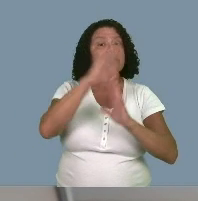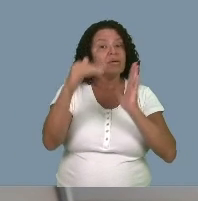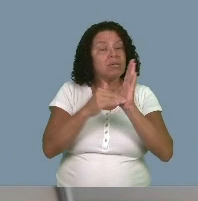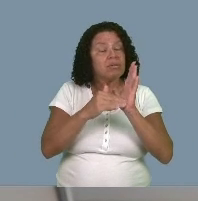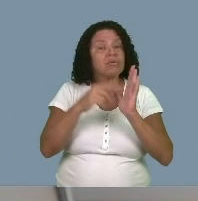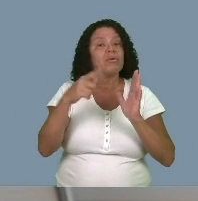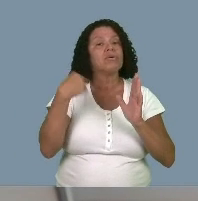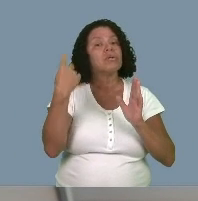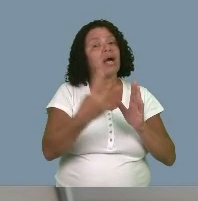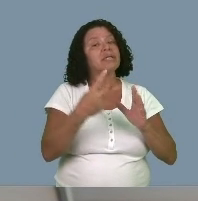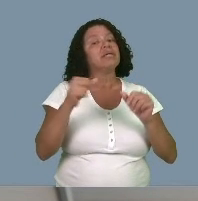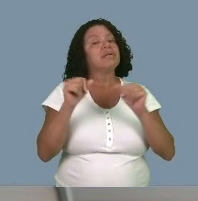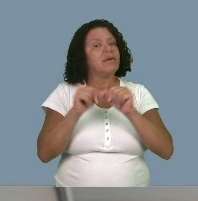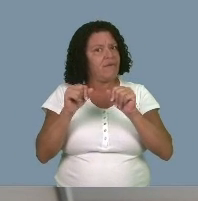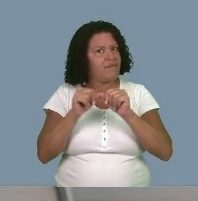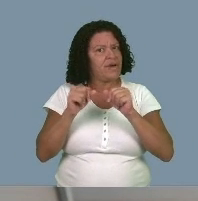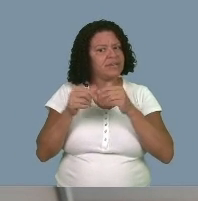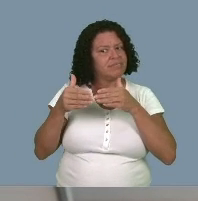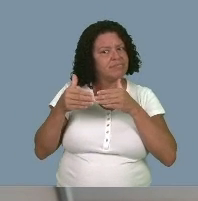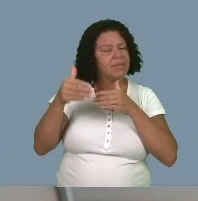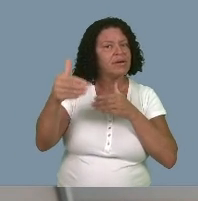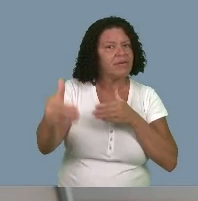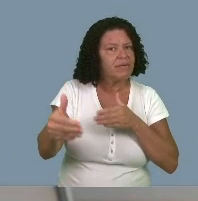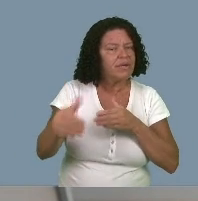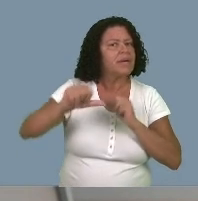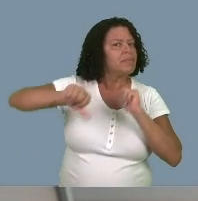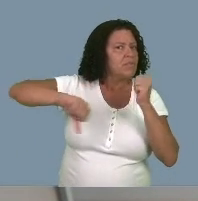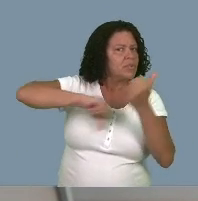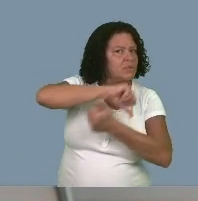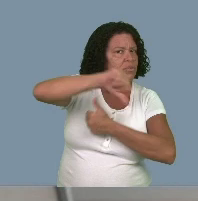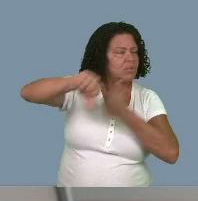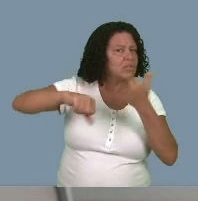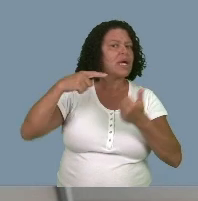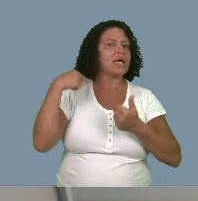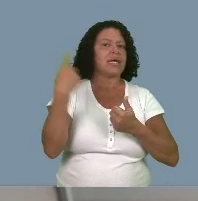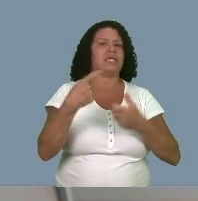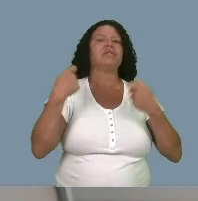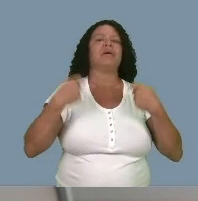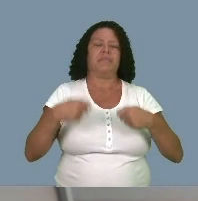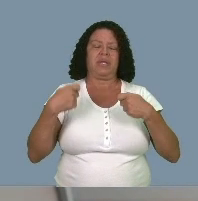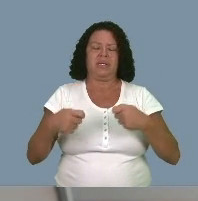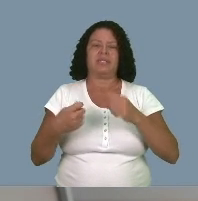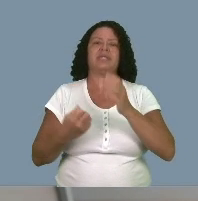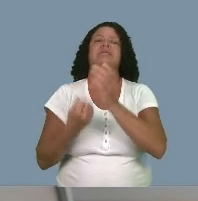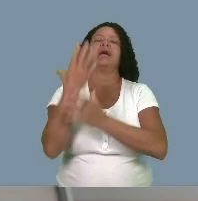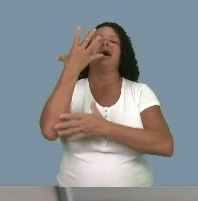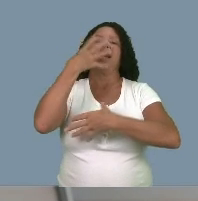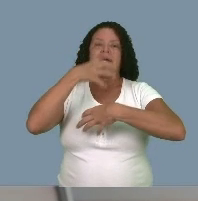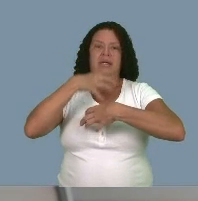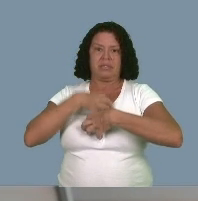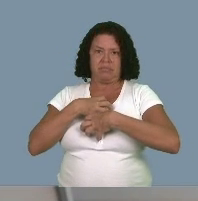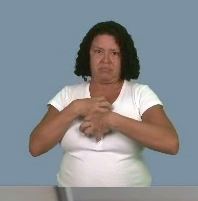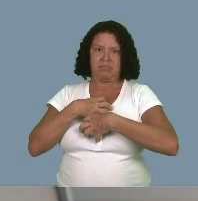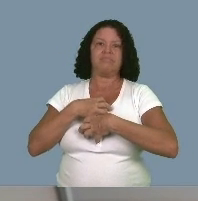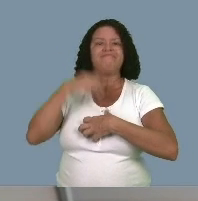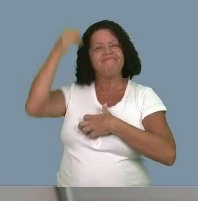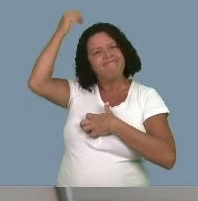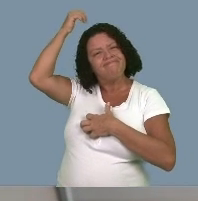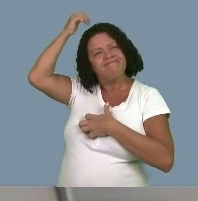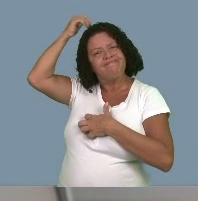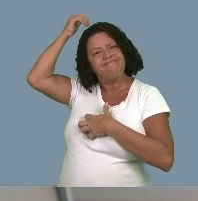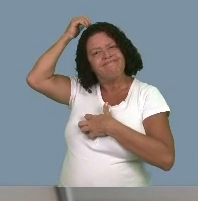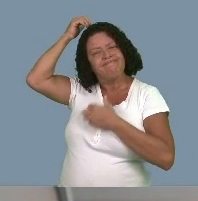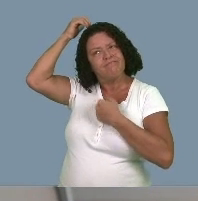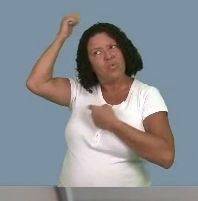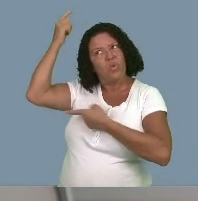devemos fazer daqui para frente. Toda a transformação que devemos gerar dentro de nós para crescermos